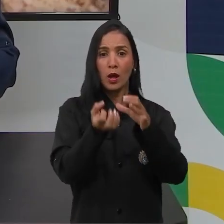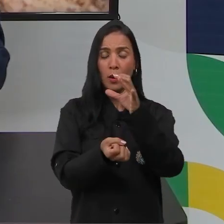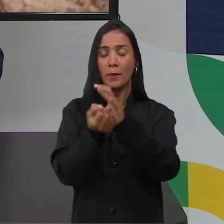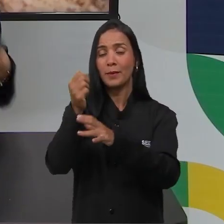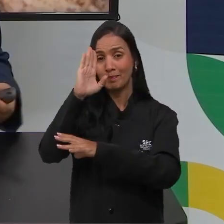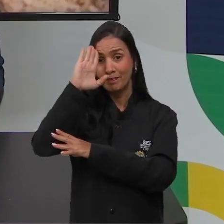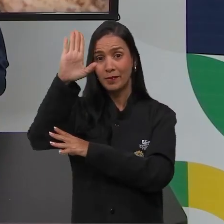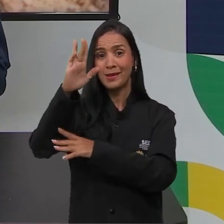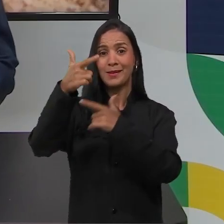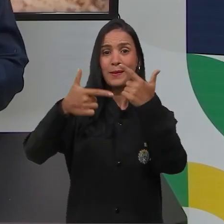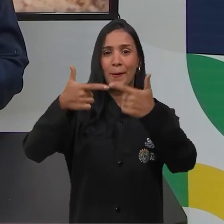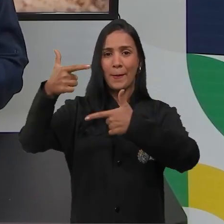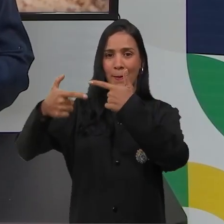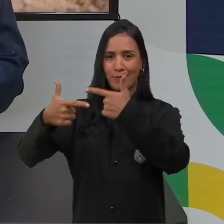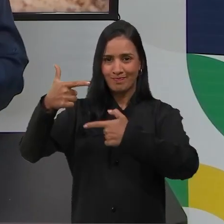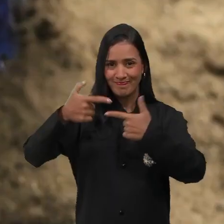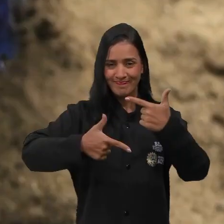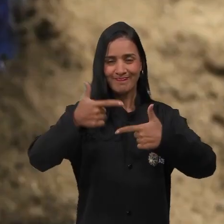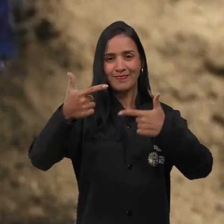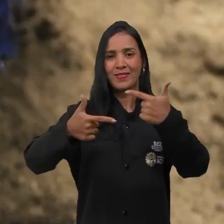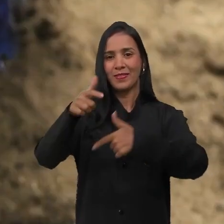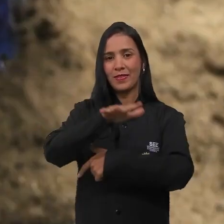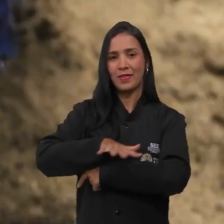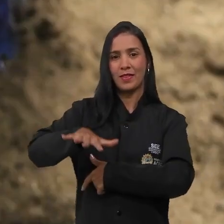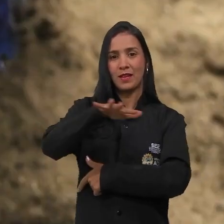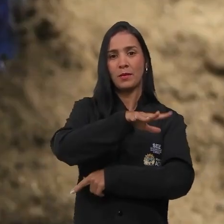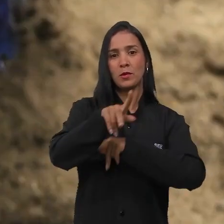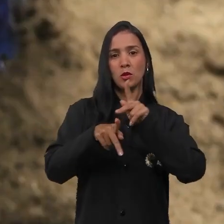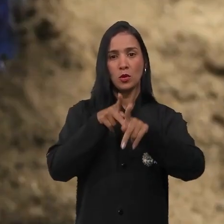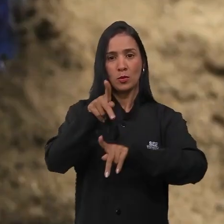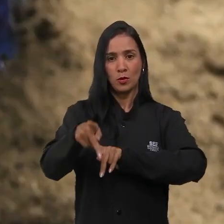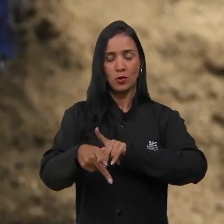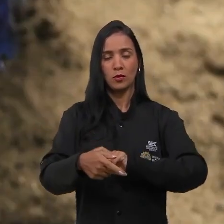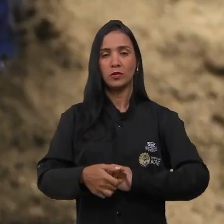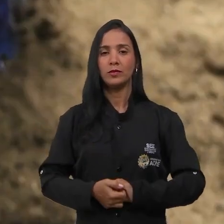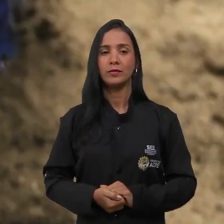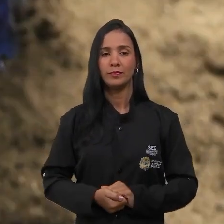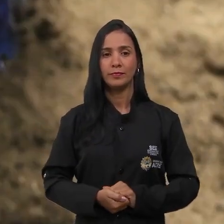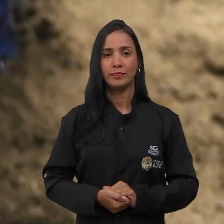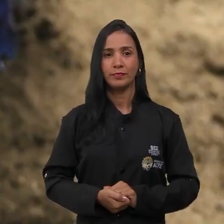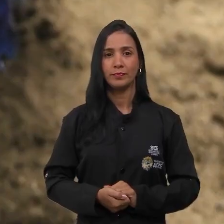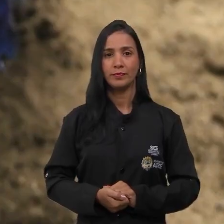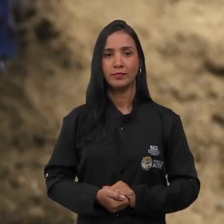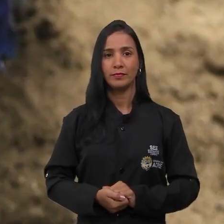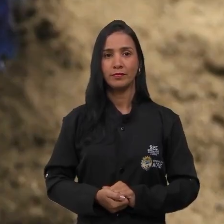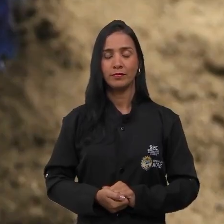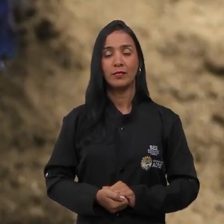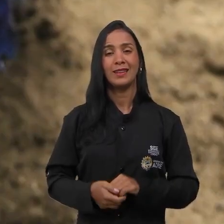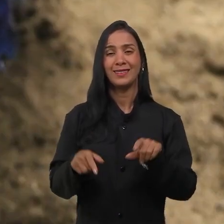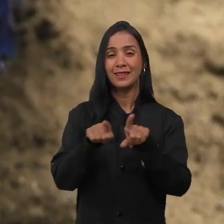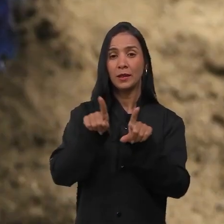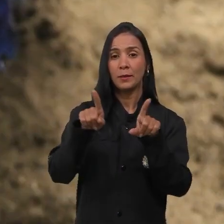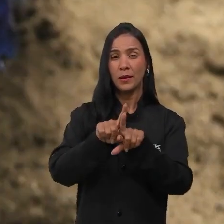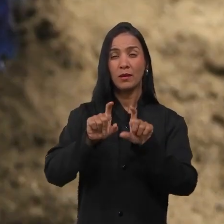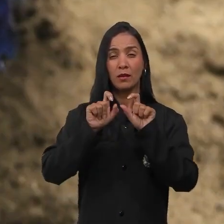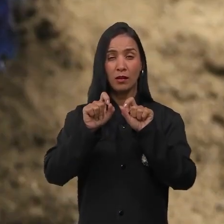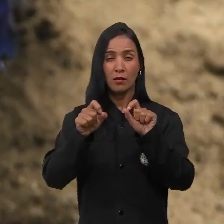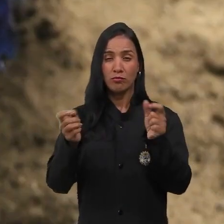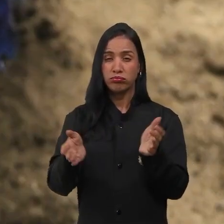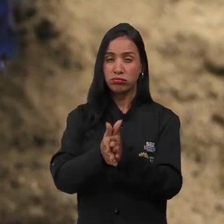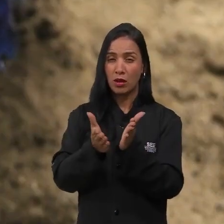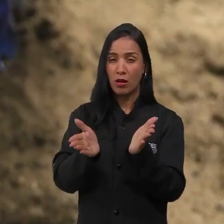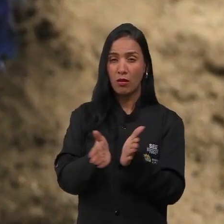E a imagem mostra uma questão da África bem discutida, que é a precariedade. A precariedade